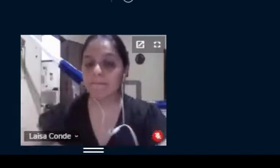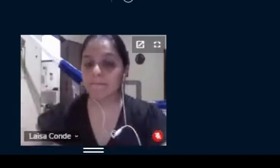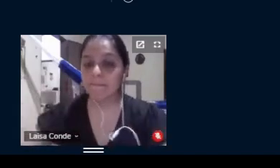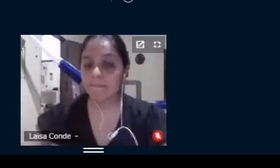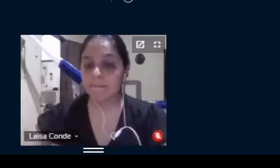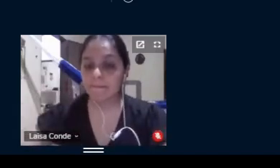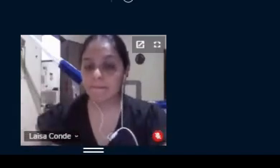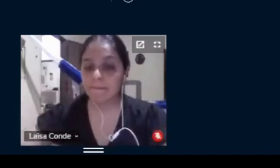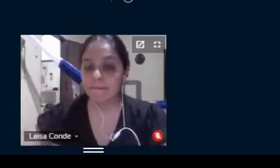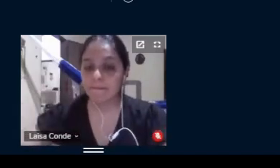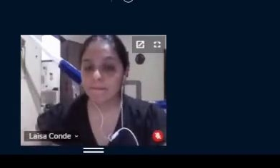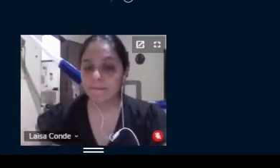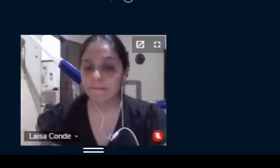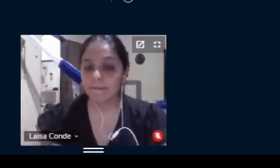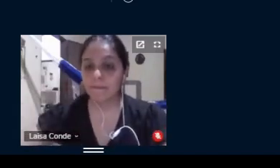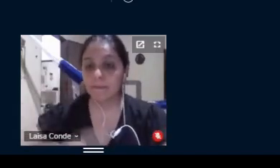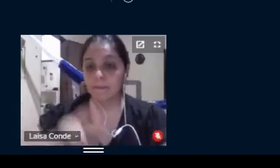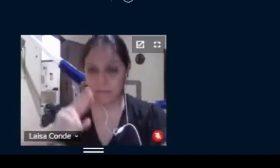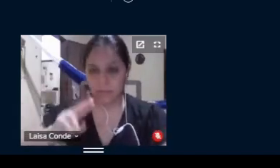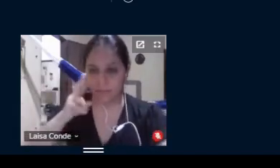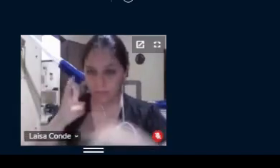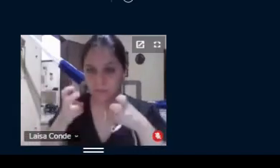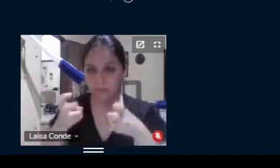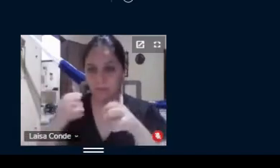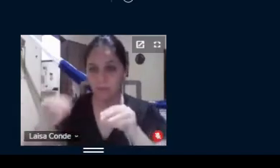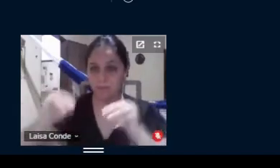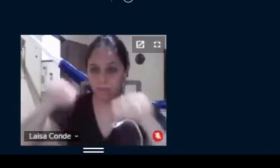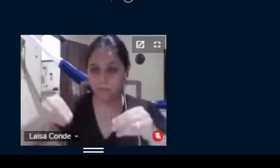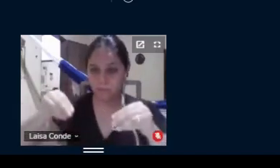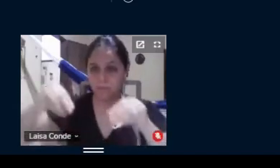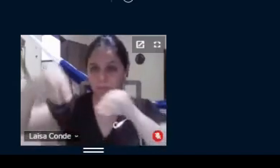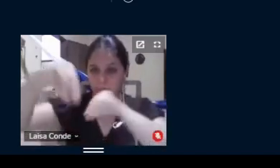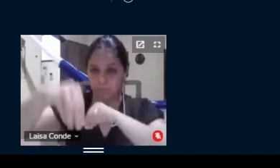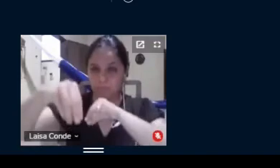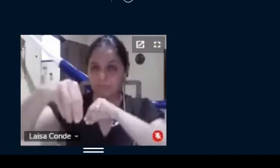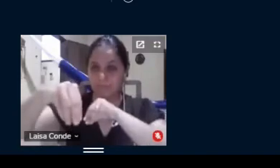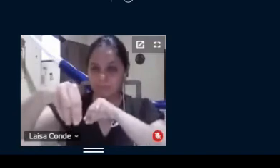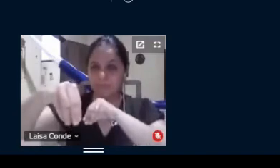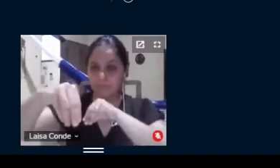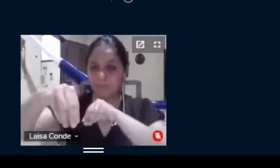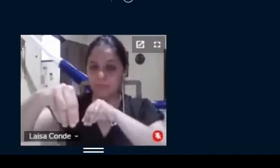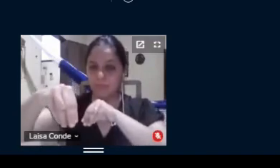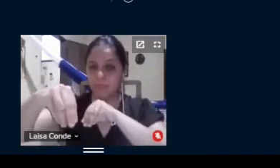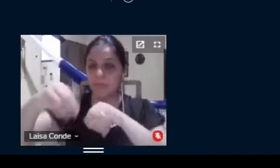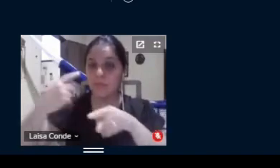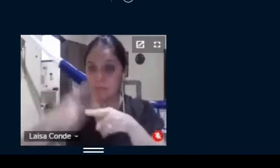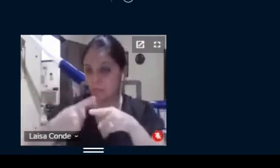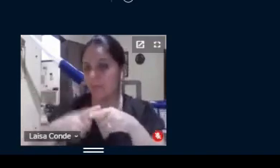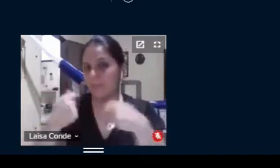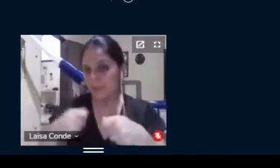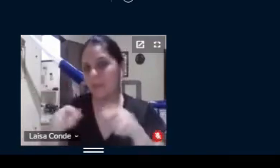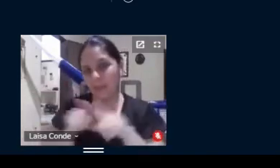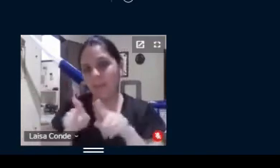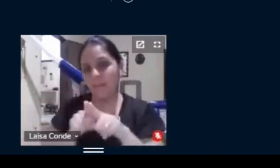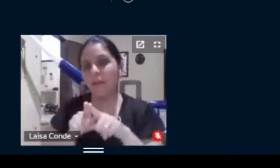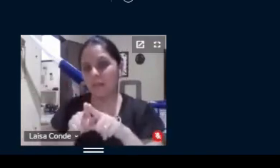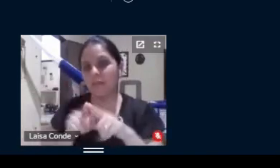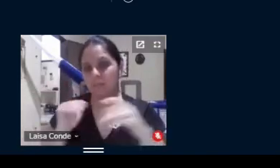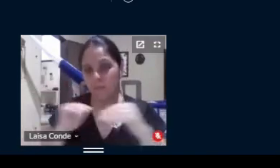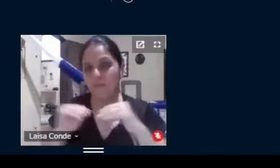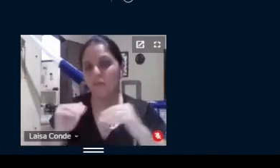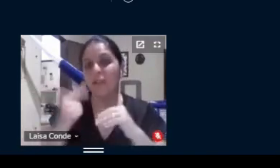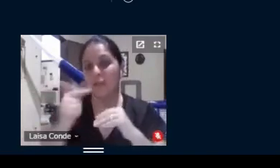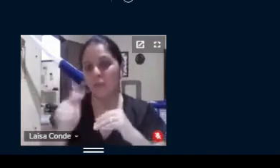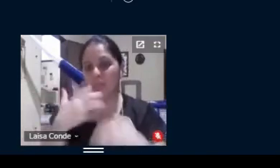O equipamento, porque ele tem que criar um campo no outro sentido também. E aí ele faz